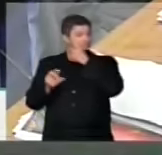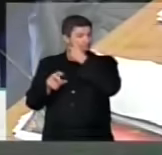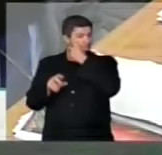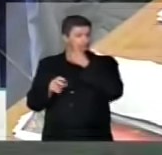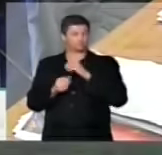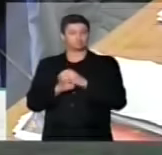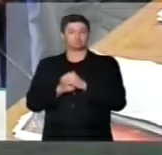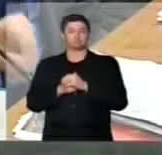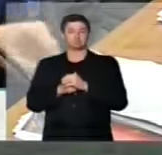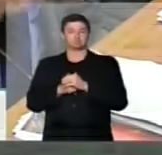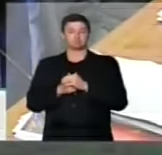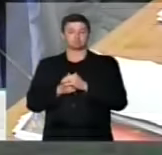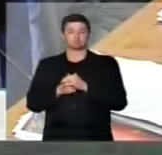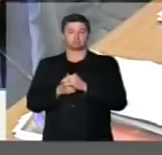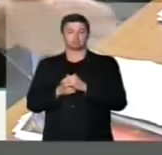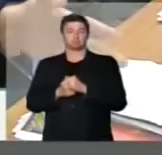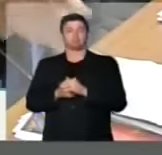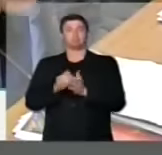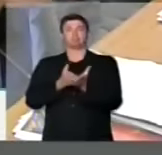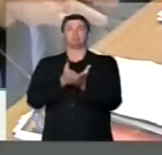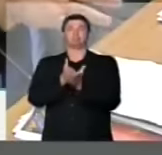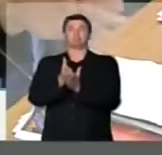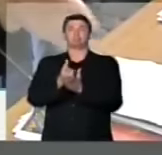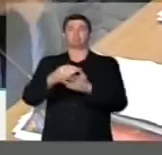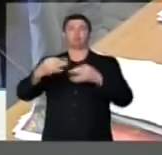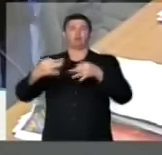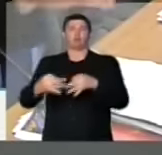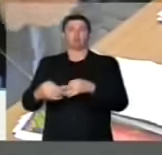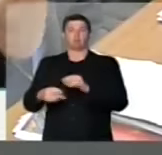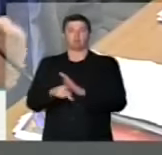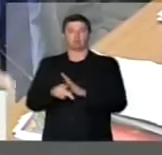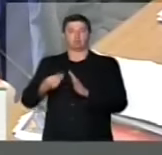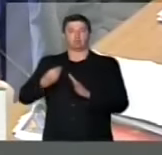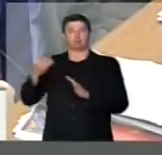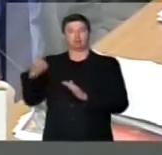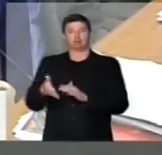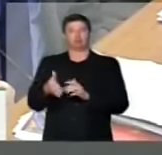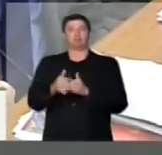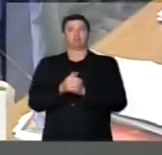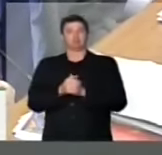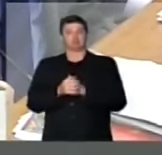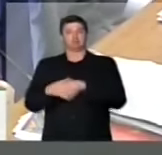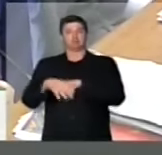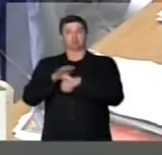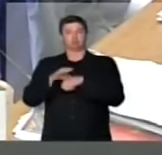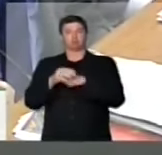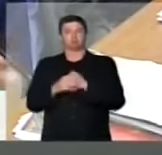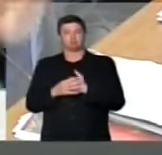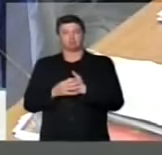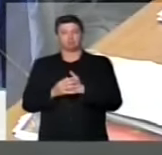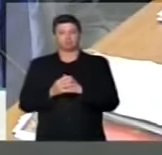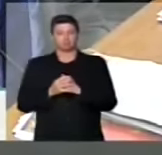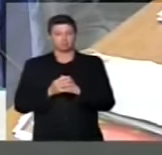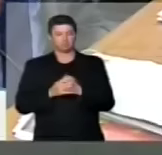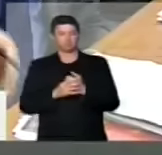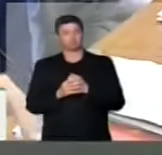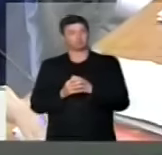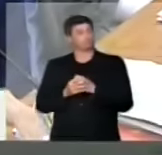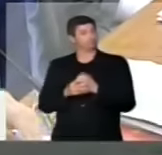de Lula, aspas, o cumprimento formal da sua participação na Constituinte. Vem de